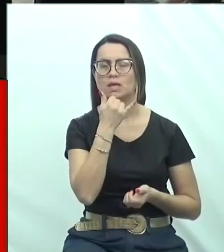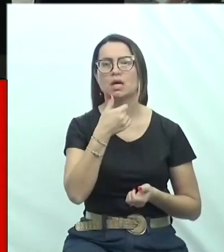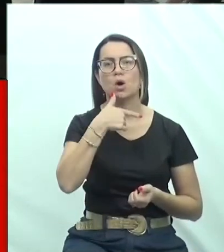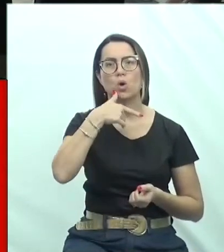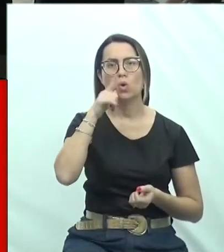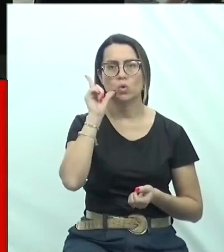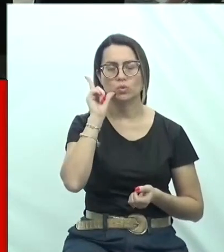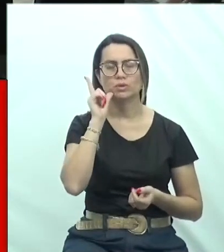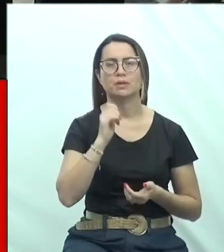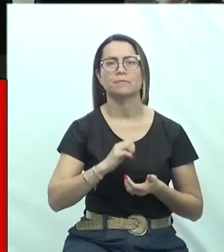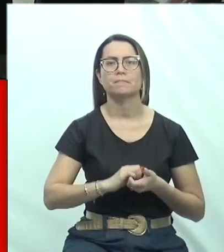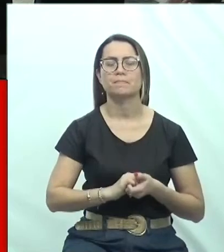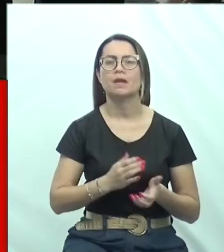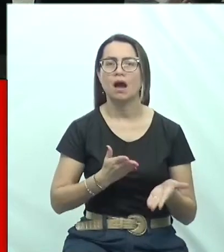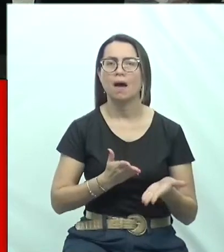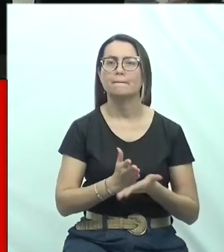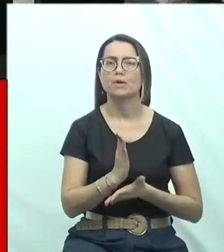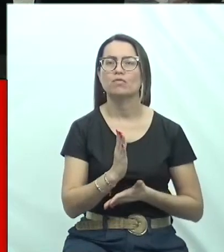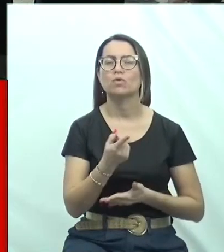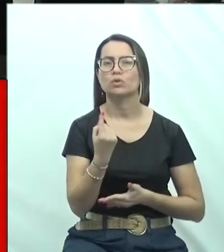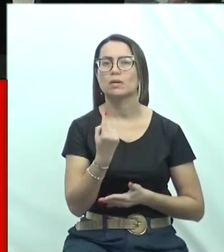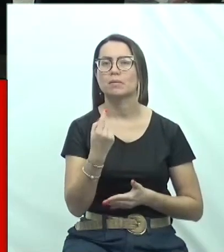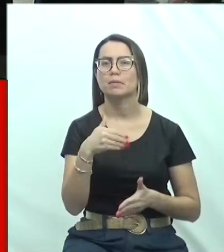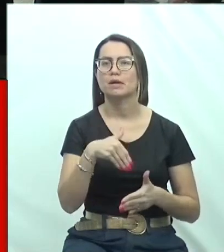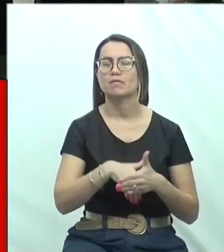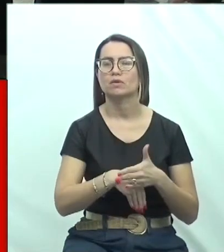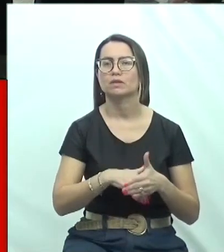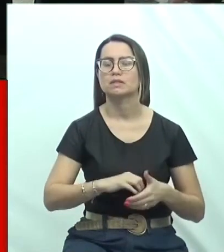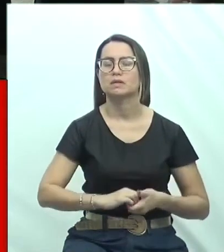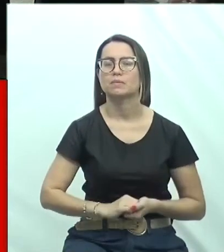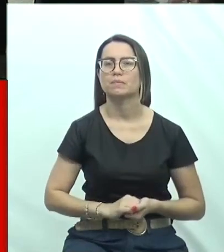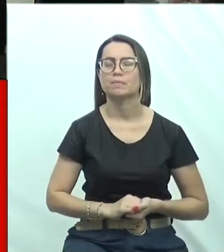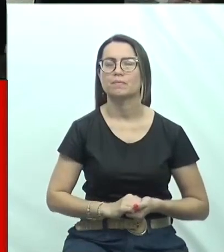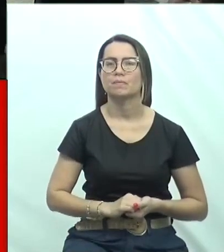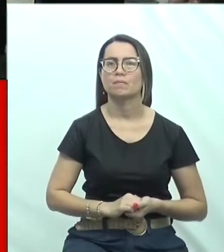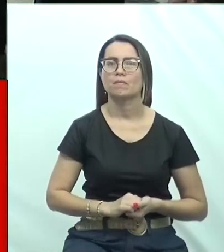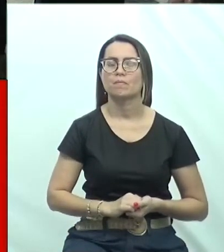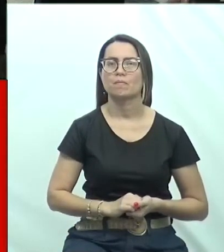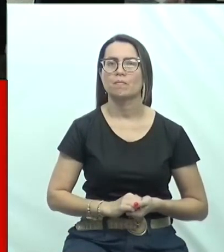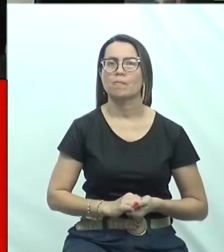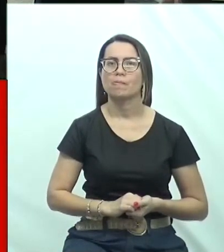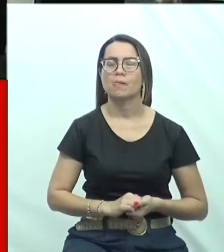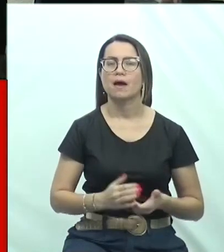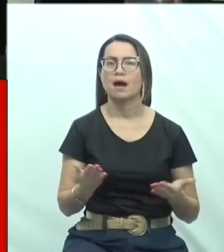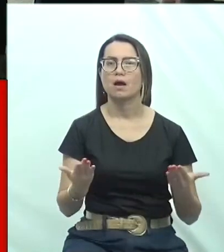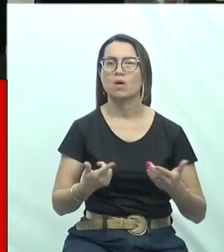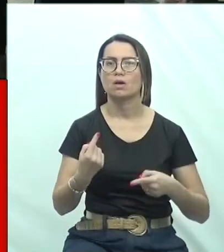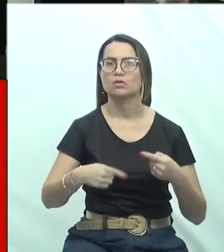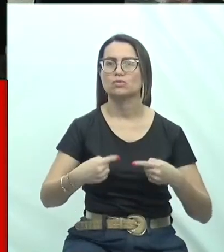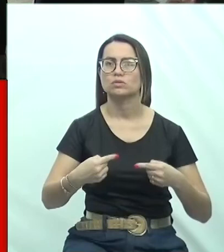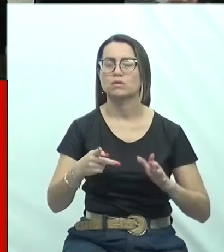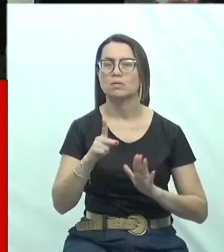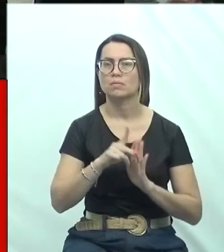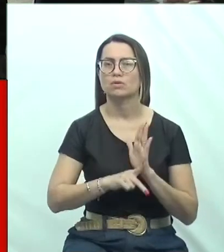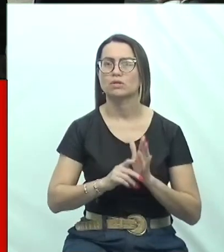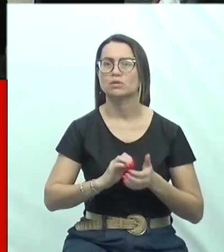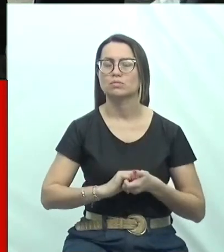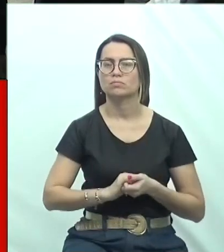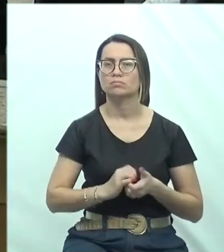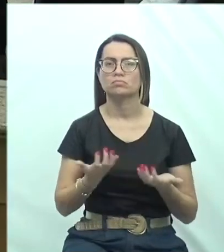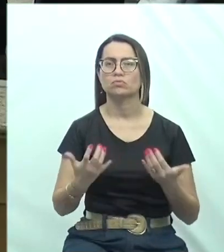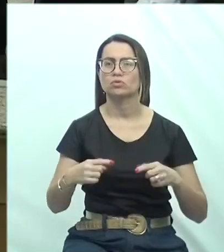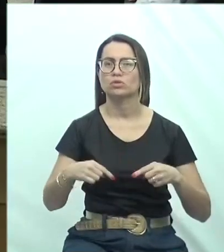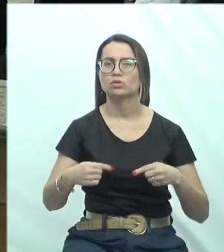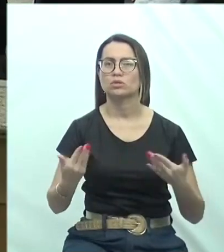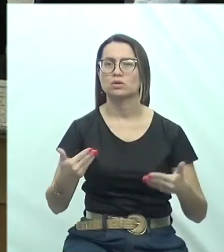25/07/2022, tendo sido aprovado em primeira discussão e votação. Em discussão o projeto. Não havendo quem